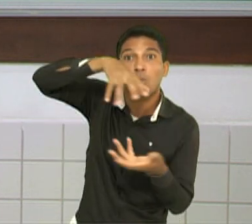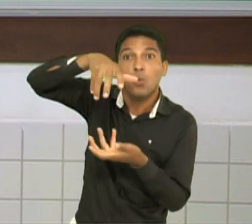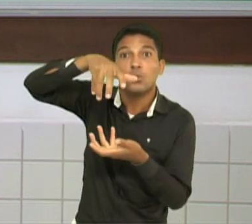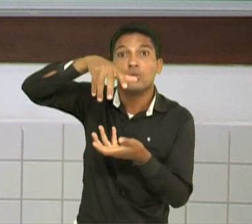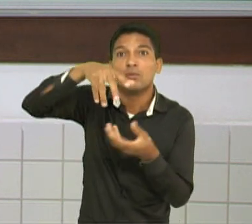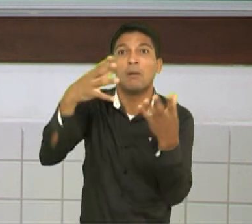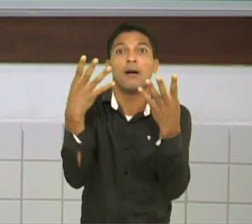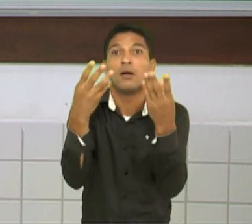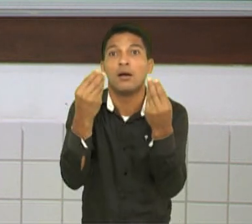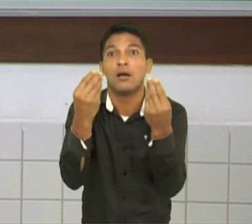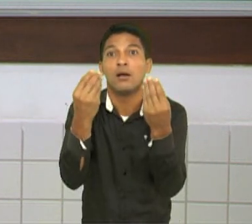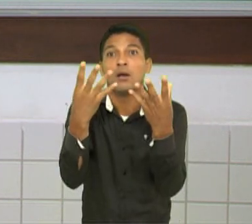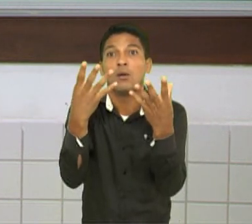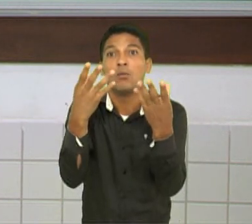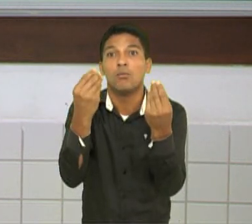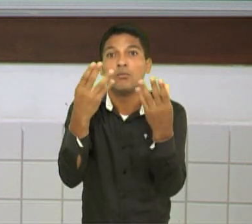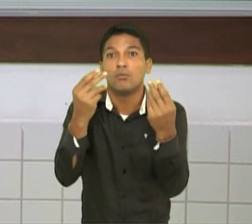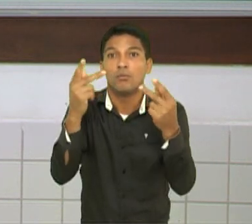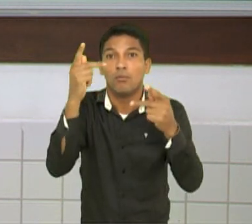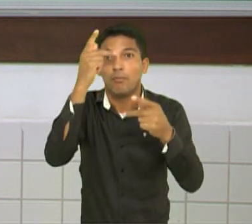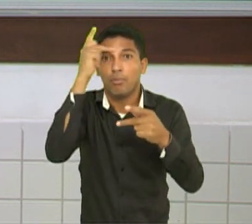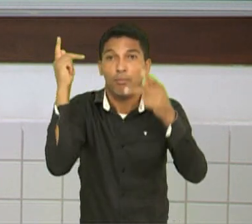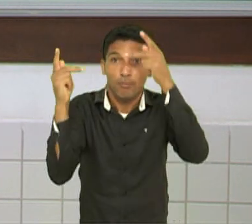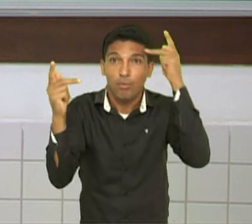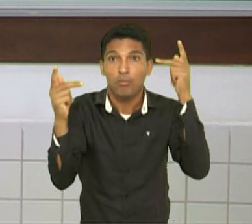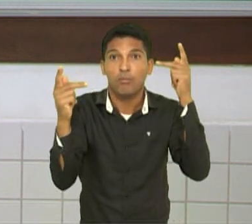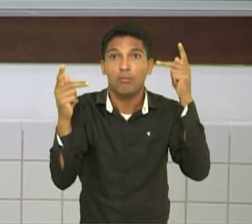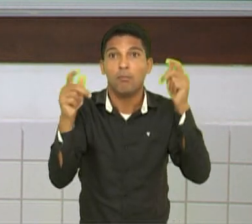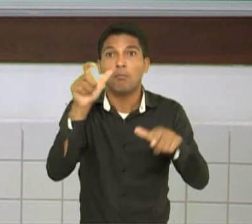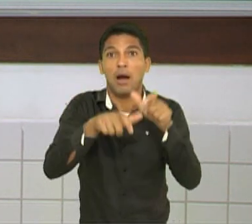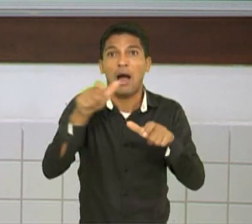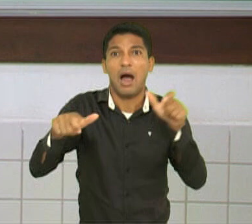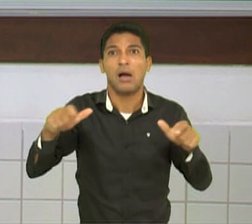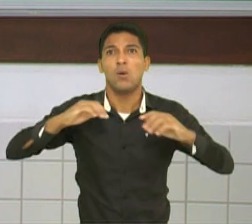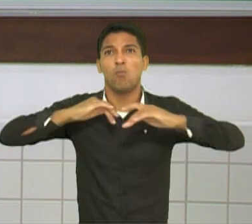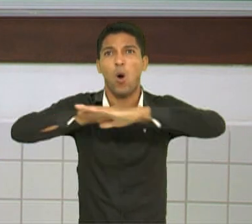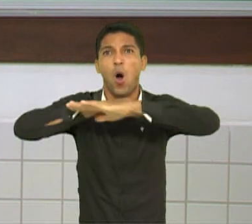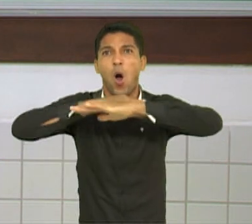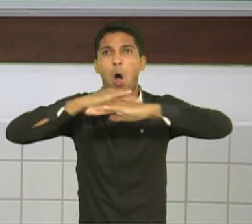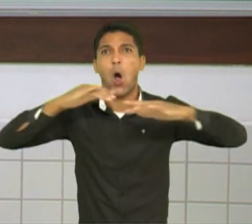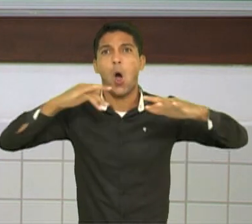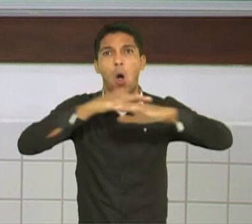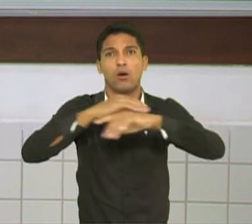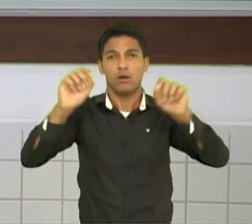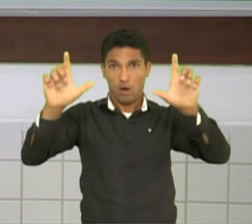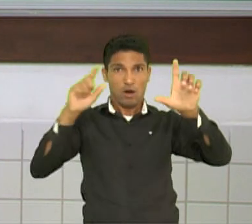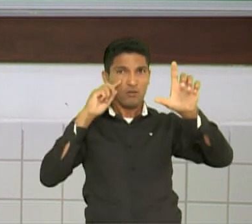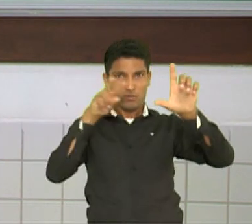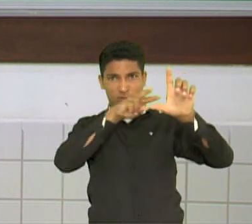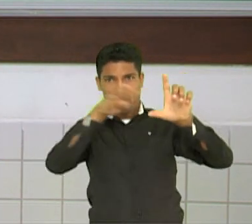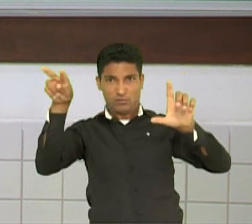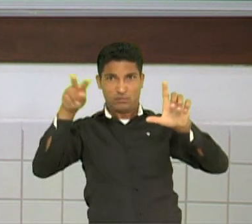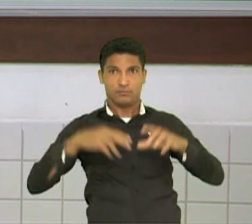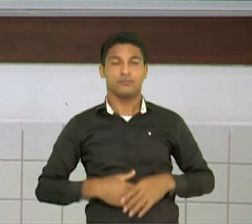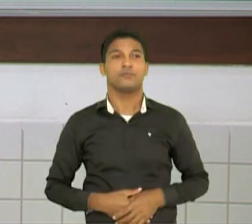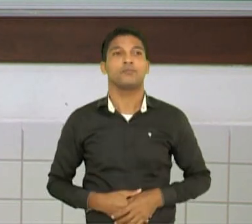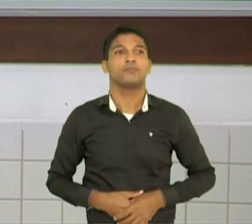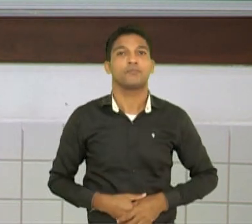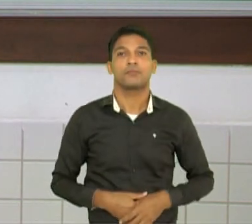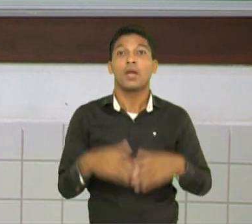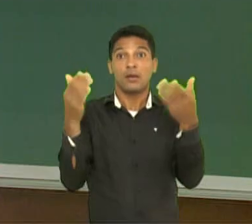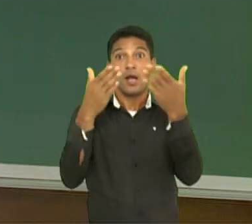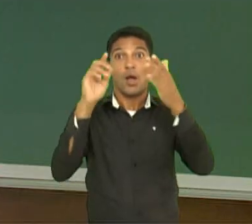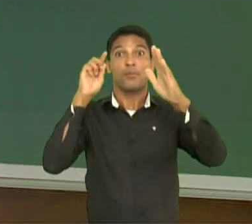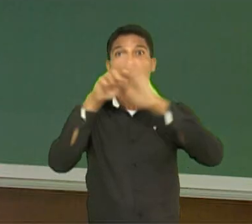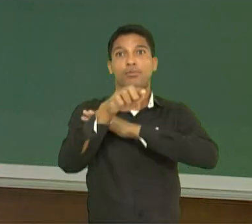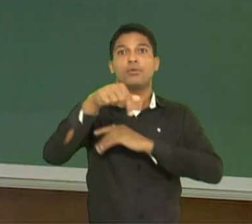está muito populoso. Esse gráfico te mostra isso. Depois desses conhecimentos iniciais, vamos para o nosso primeiro quiz de